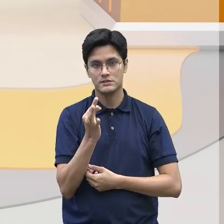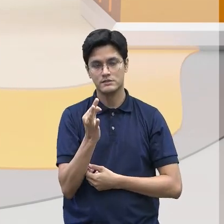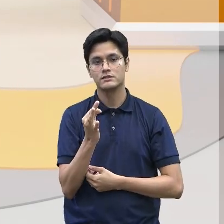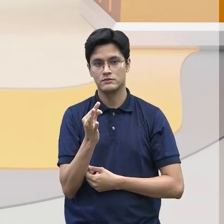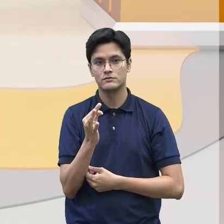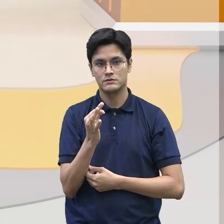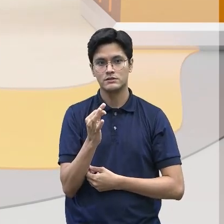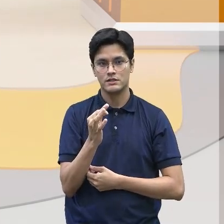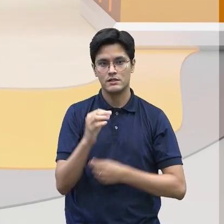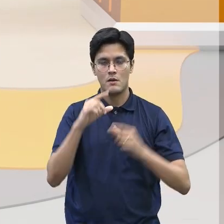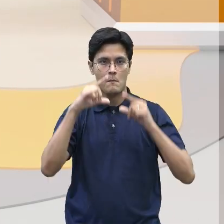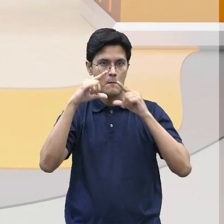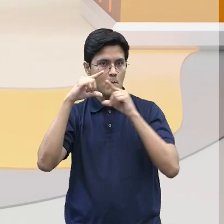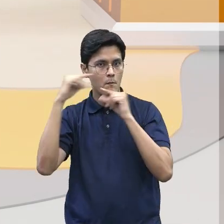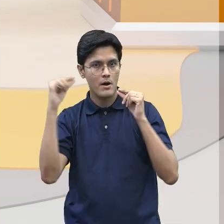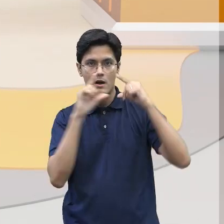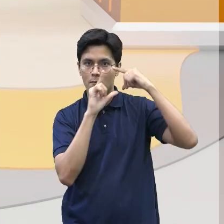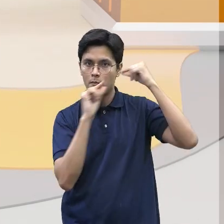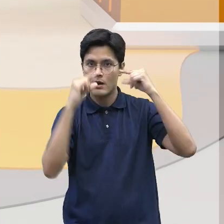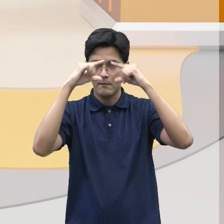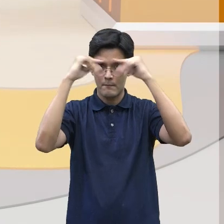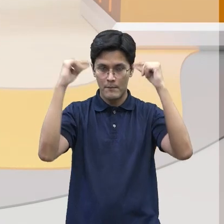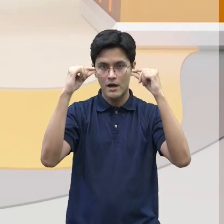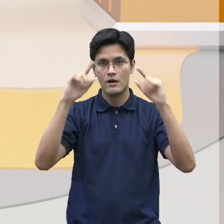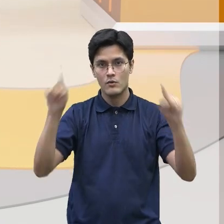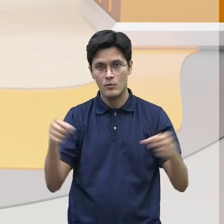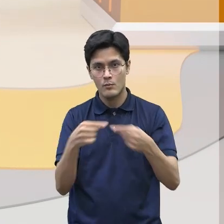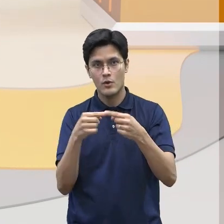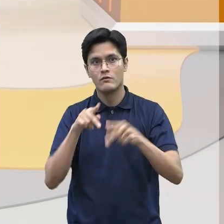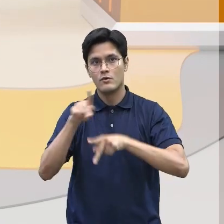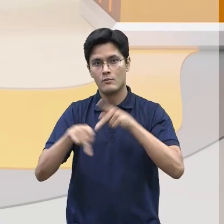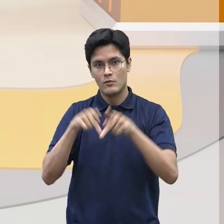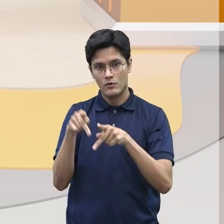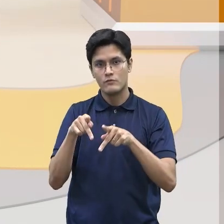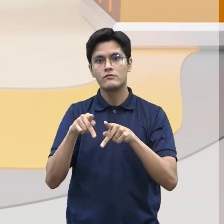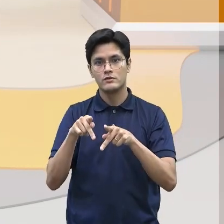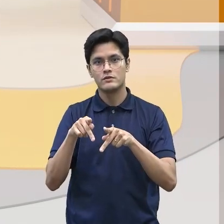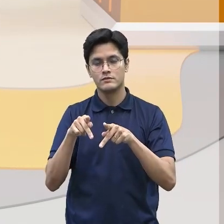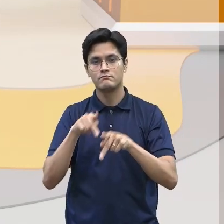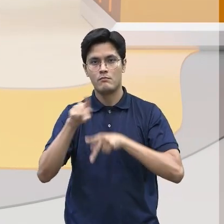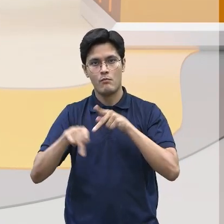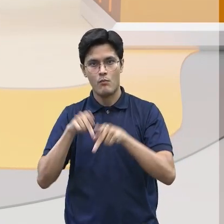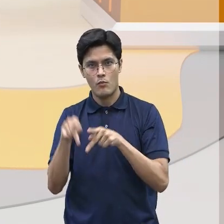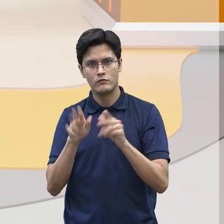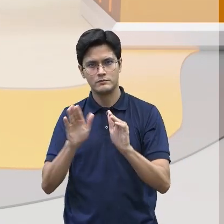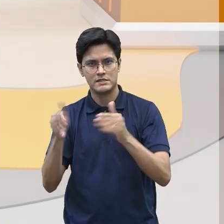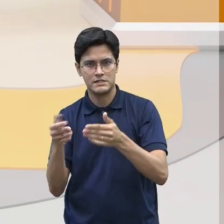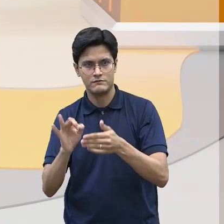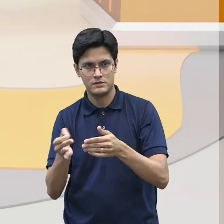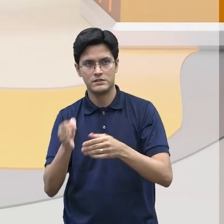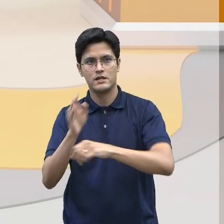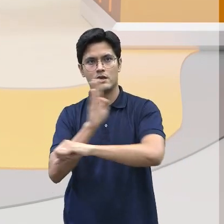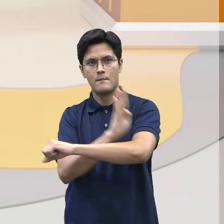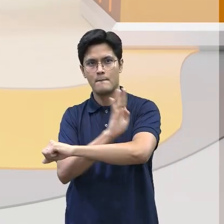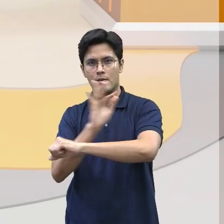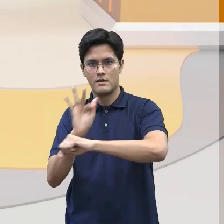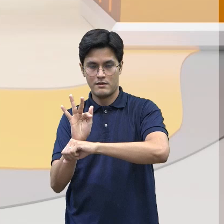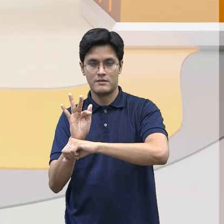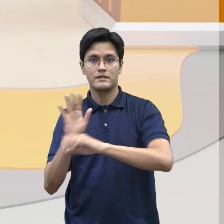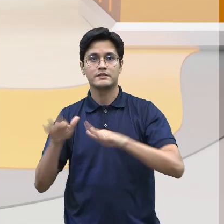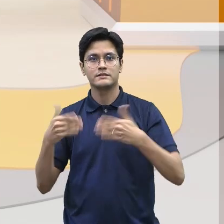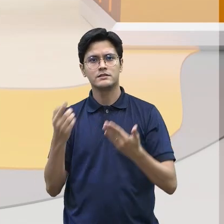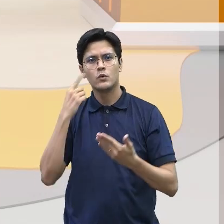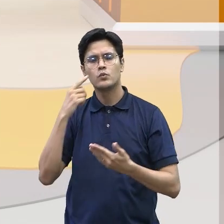que faz referência ao povo Bewa, da Burkina Faso. A intenção de se usar essas máscaras